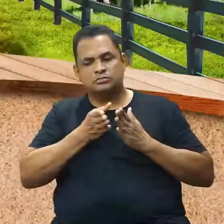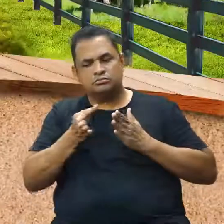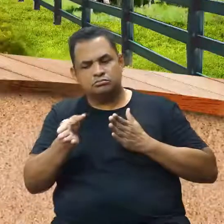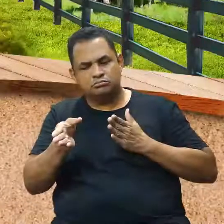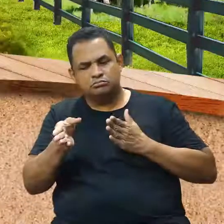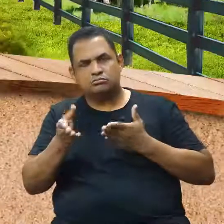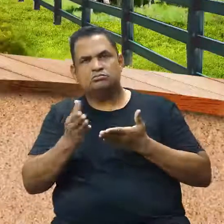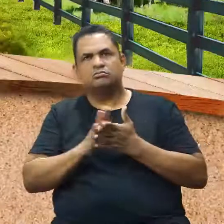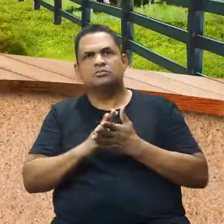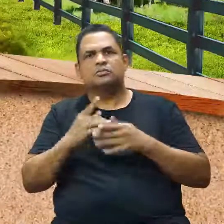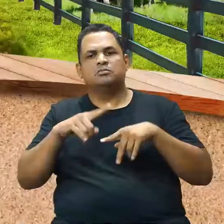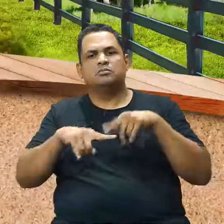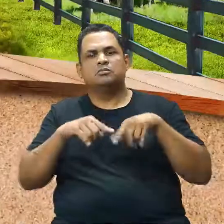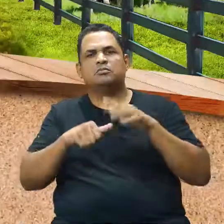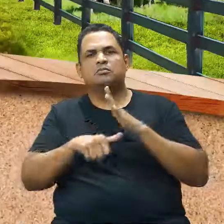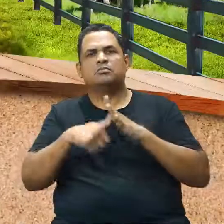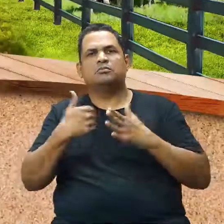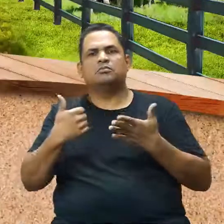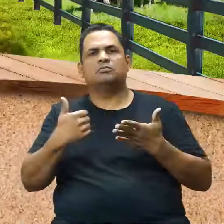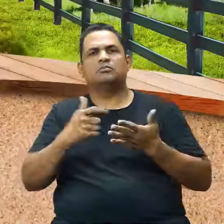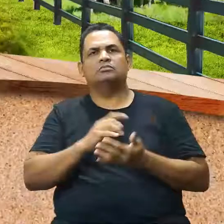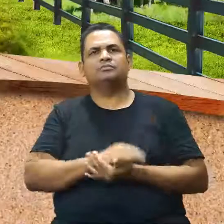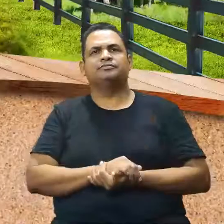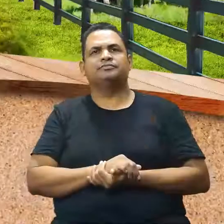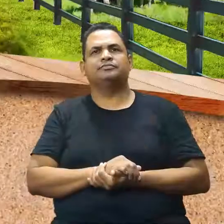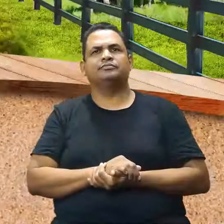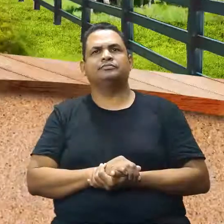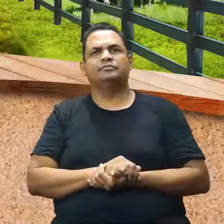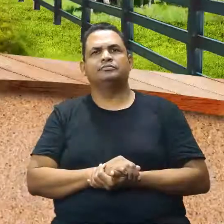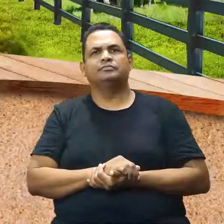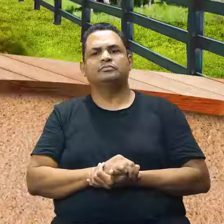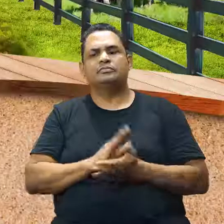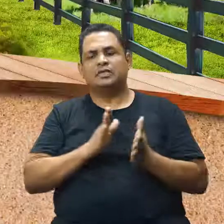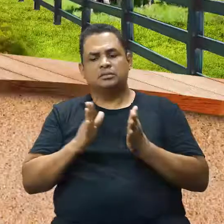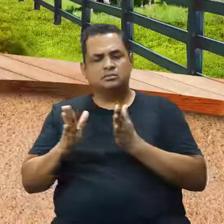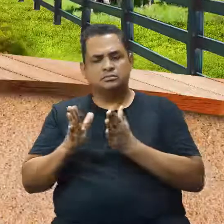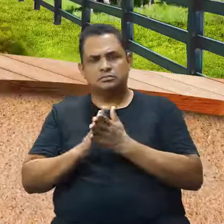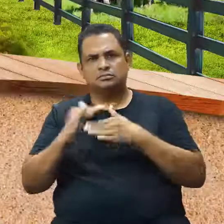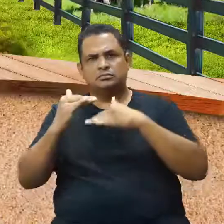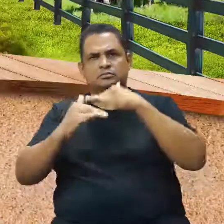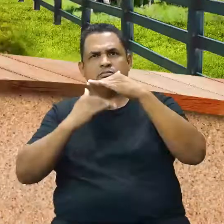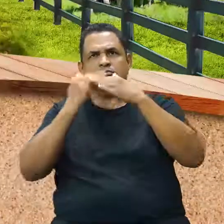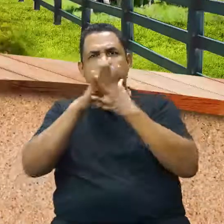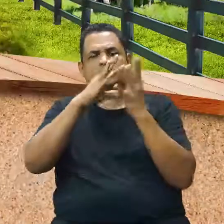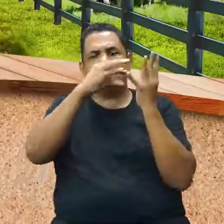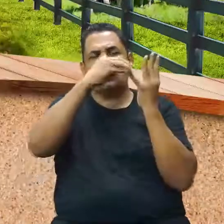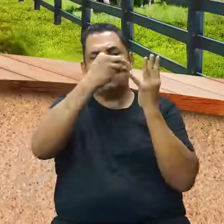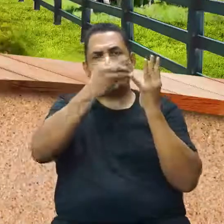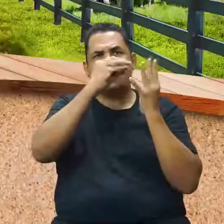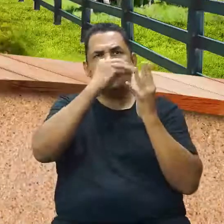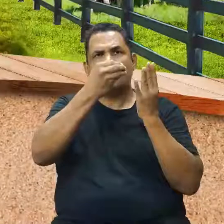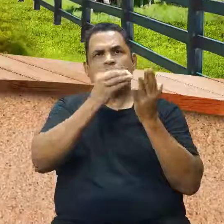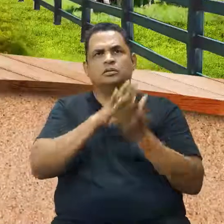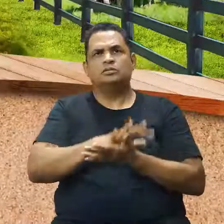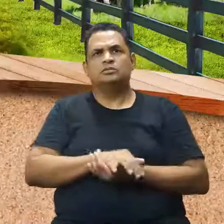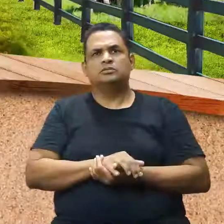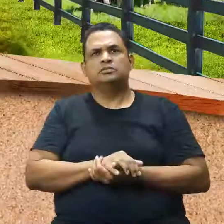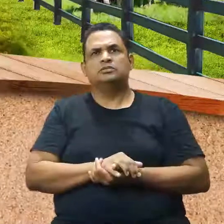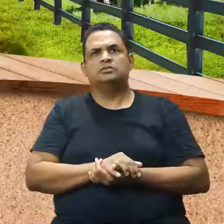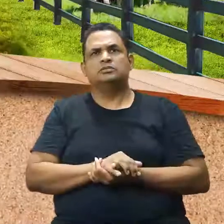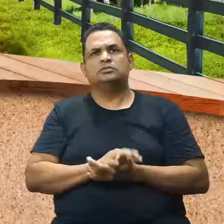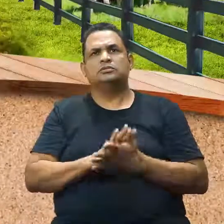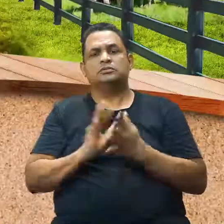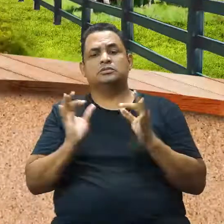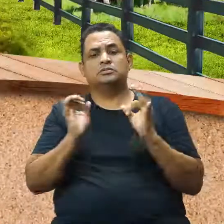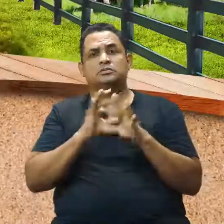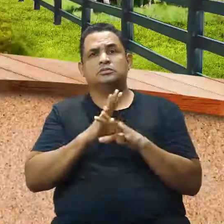como matéria-prima. E aí, em determinada época de desenvolvimento das folhas, aí elas estão